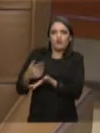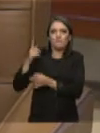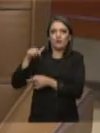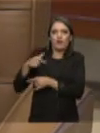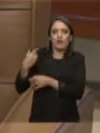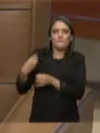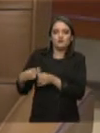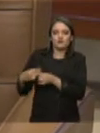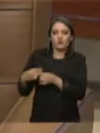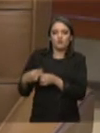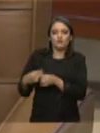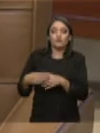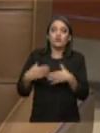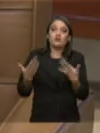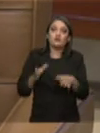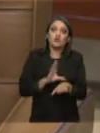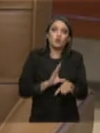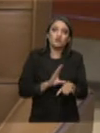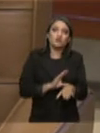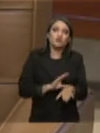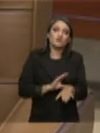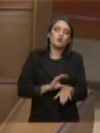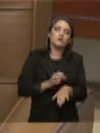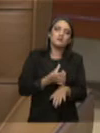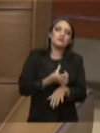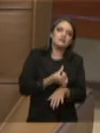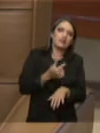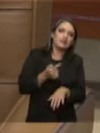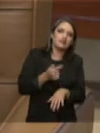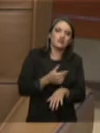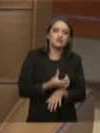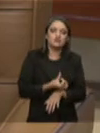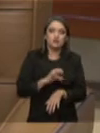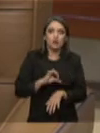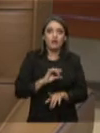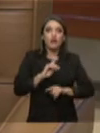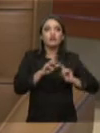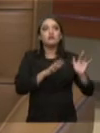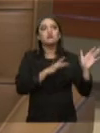Constituição de 67 e 69. O Supremo declarou essa norma inconstitucional.